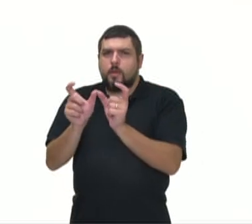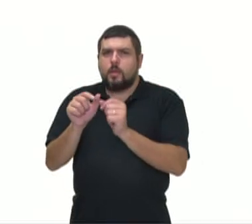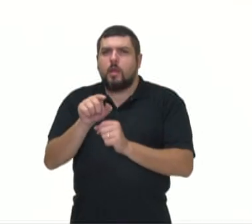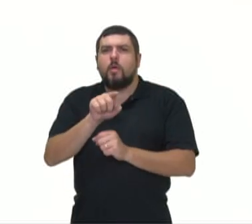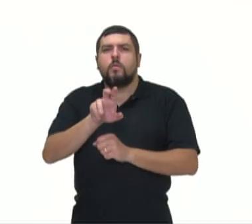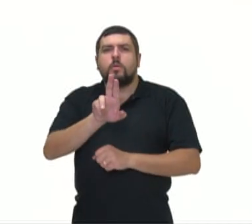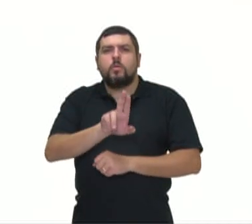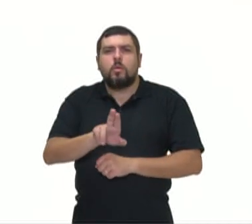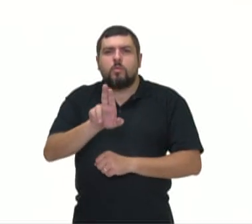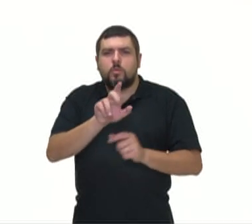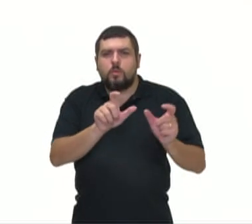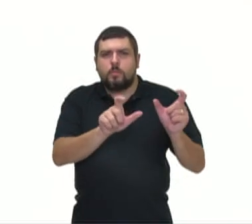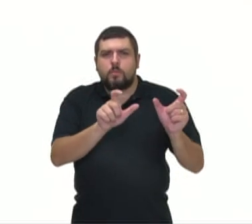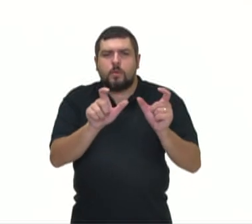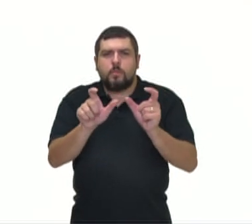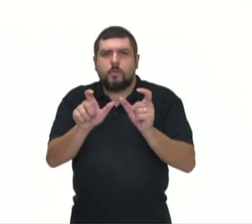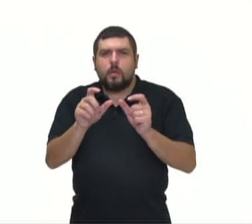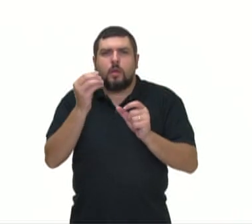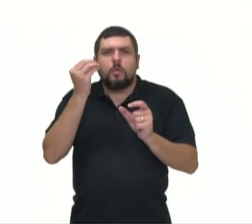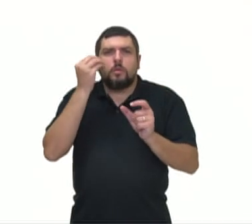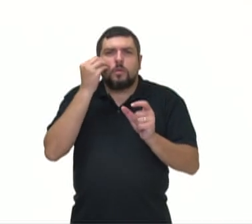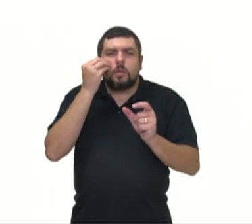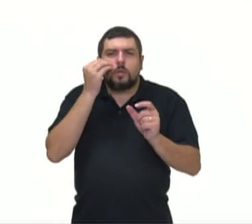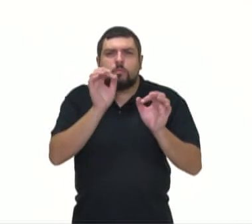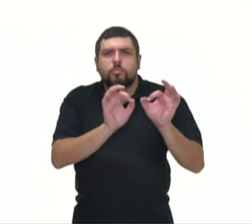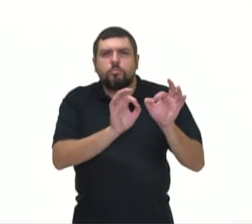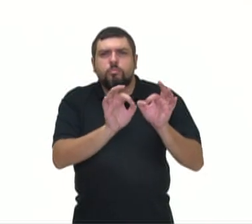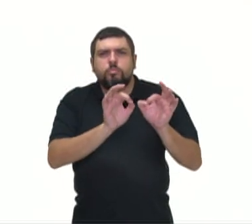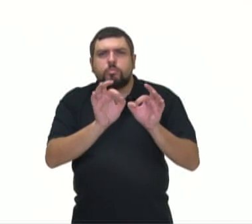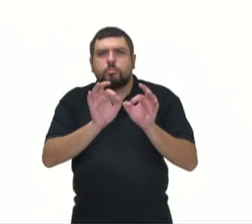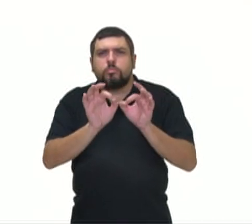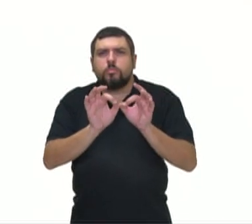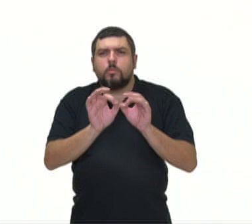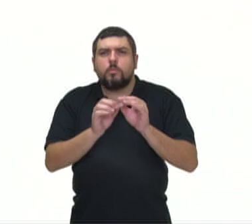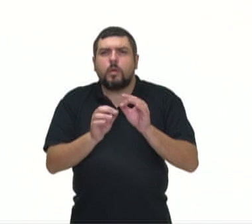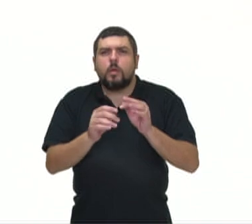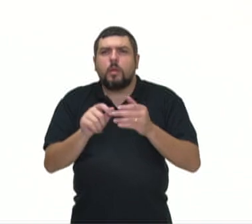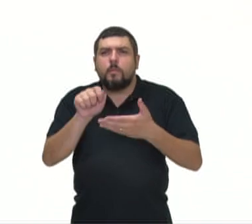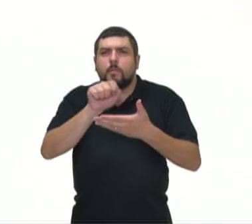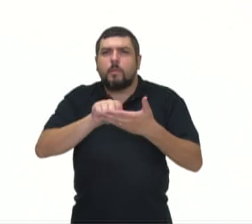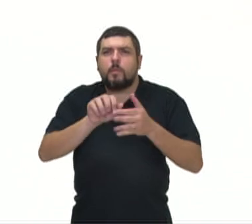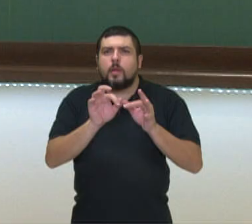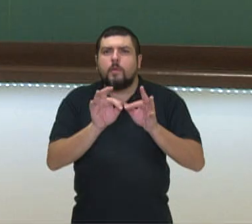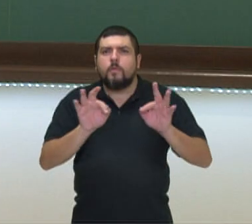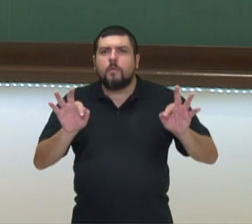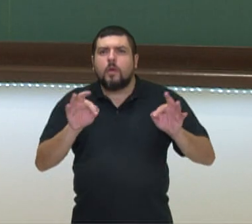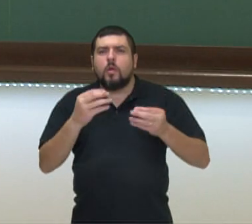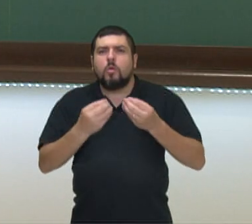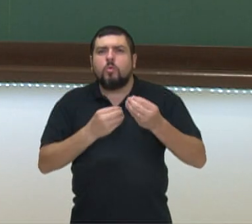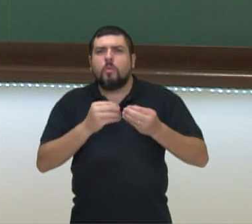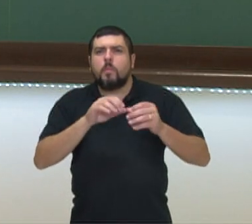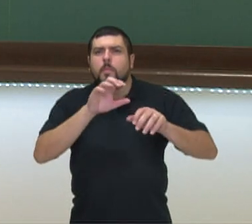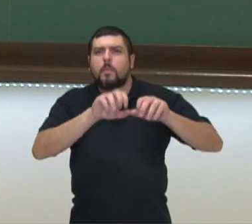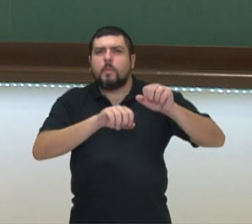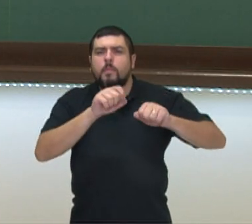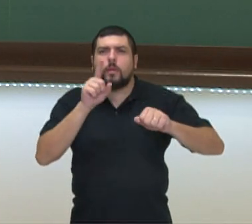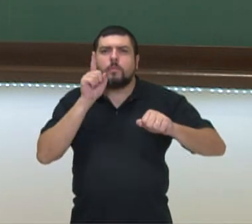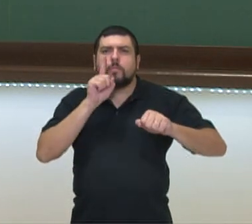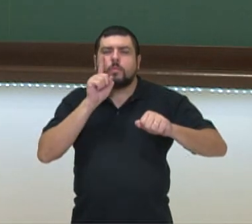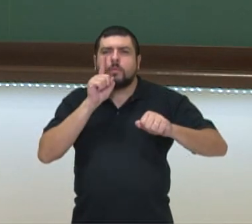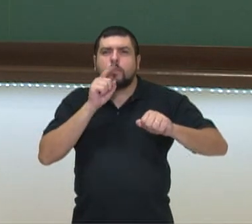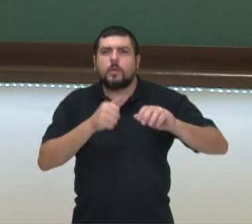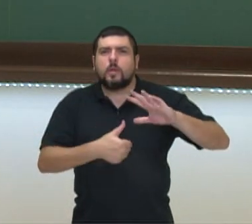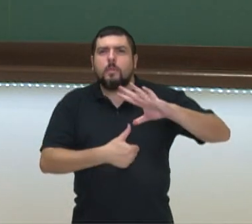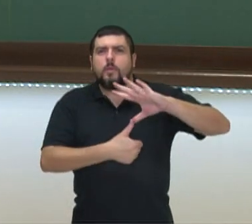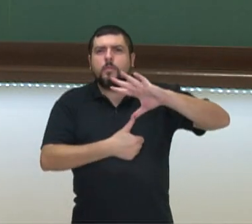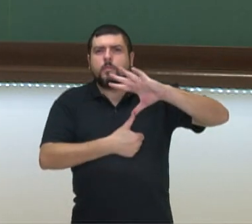as palavras a seguir e construa um parágrafo sobre a colonização dos Estados Unidos, a colonização da região norte,